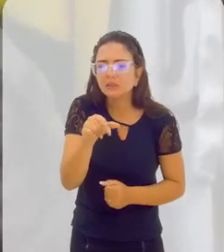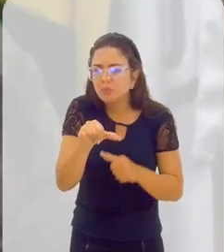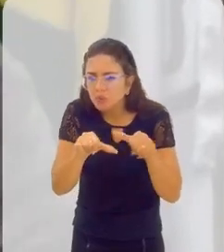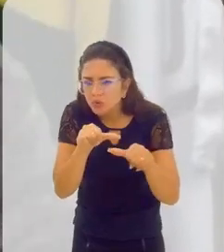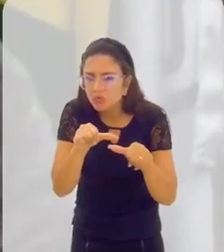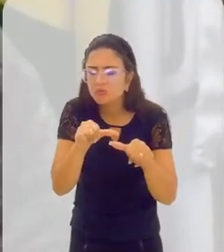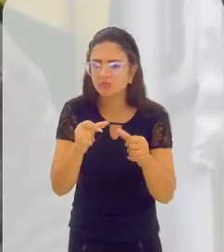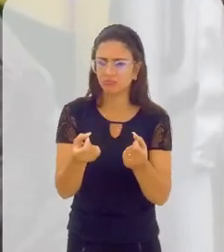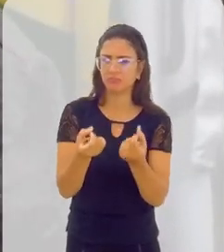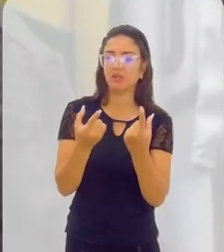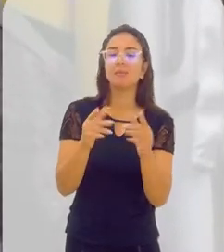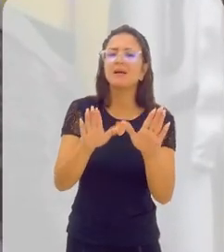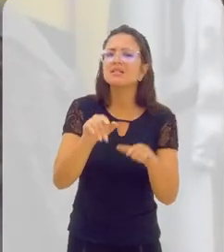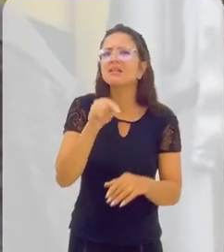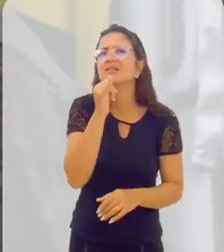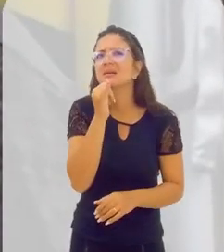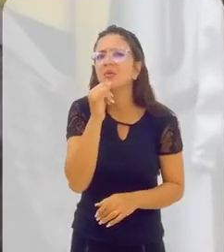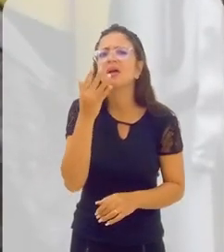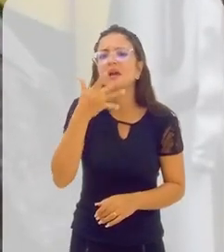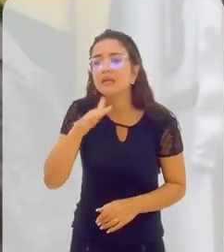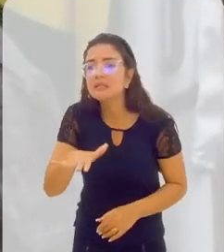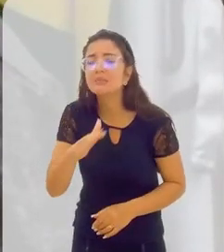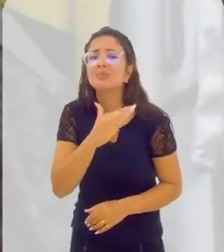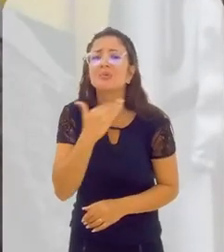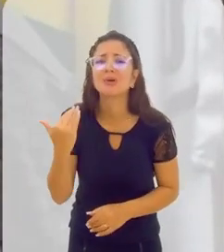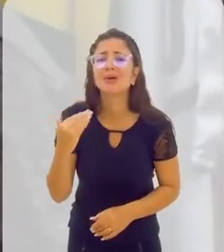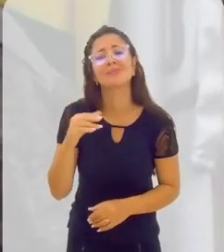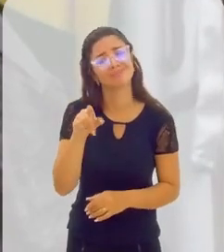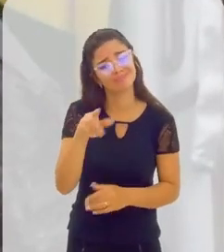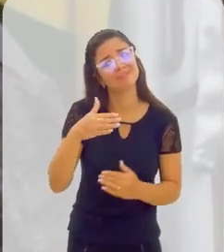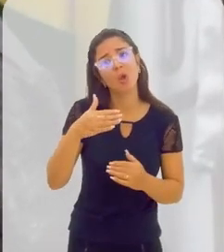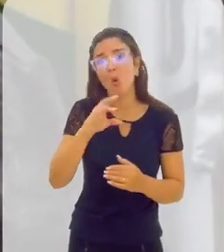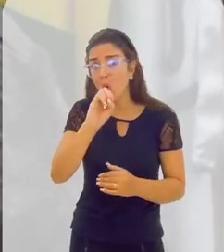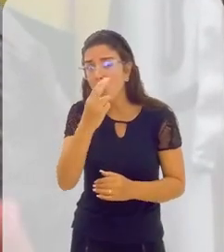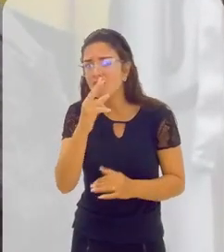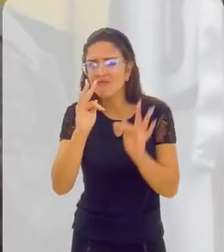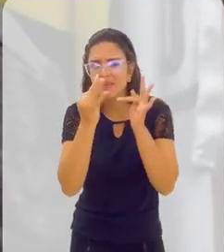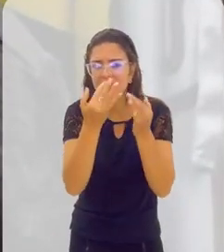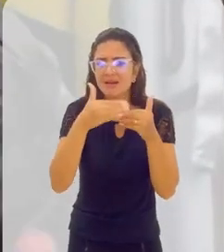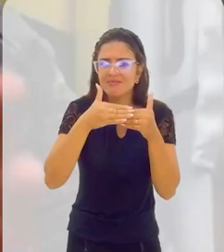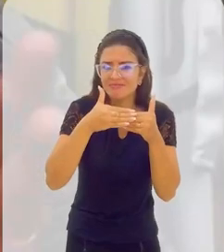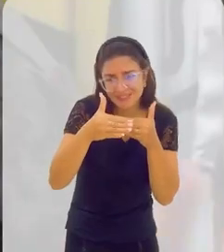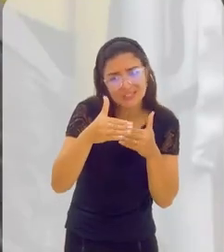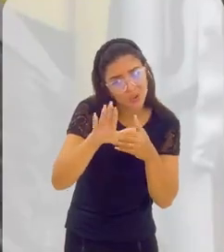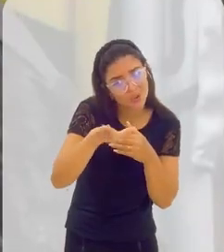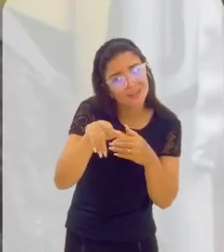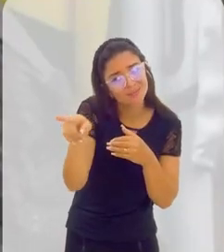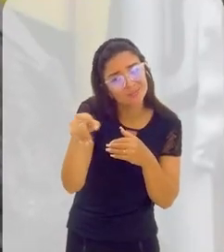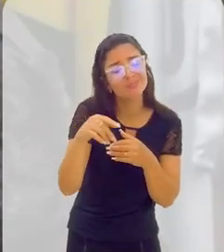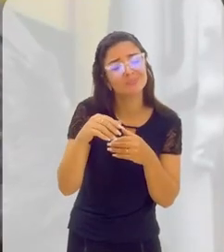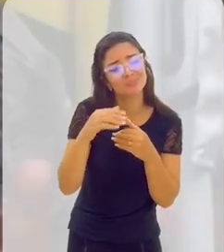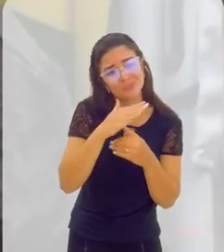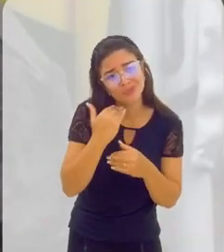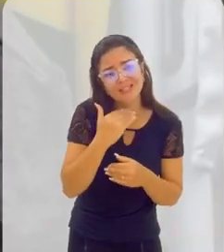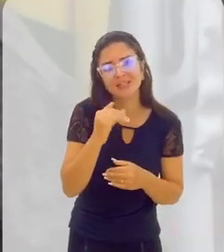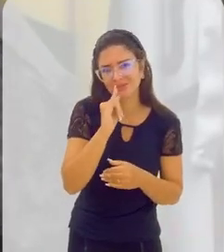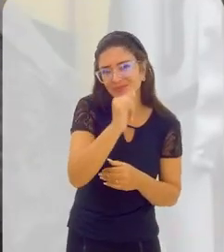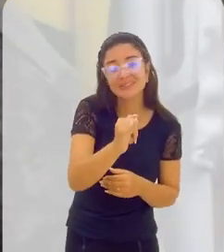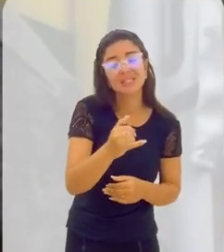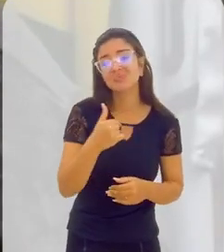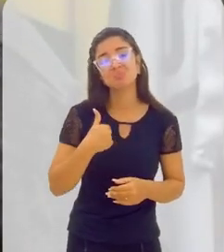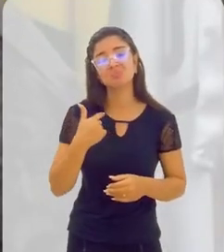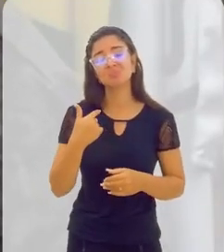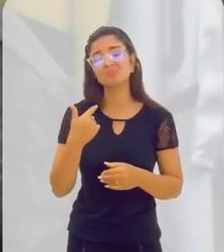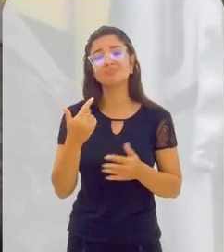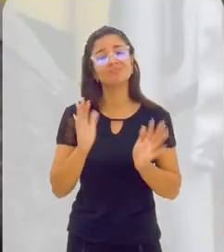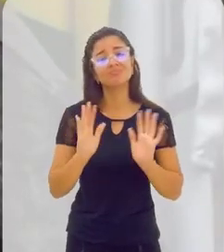com morte de paciente de eu ter que falar para a família que é uma doença fatal teve a patologia que eu lido Raramente eu